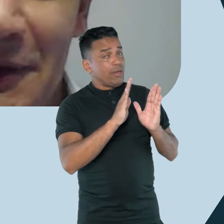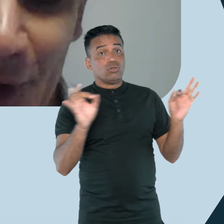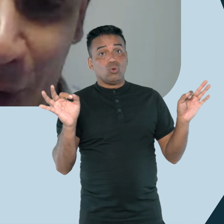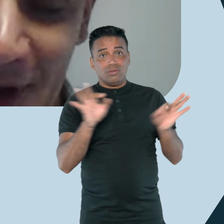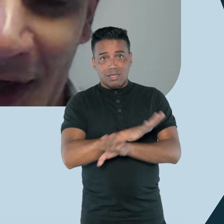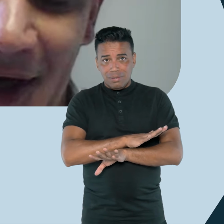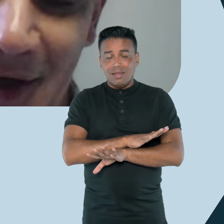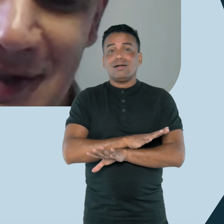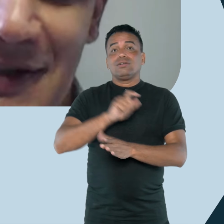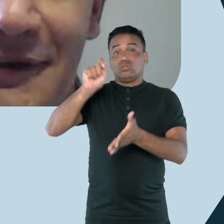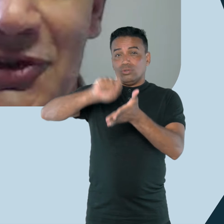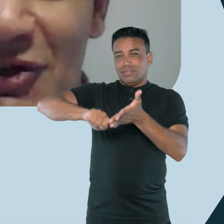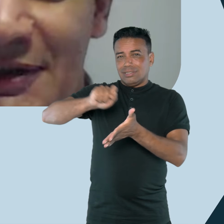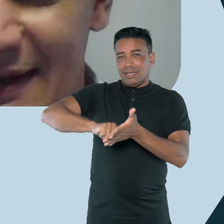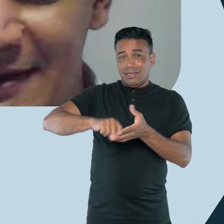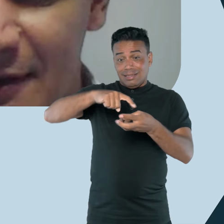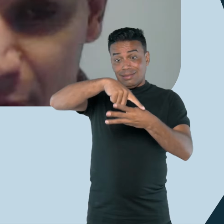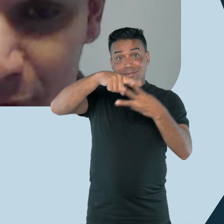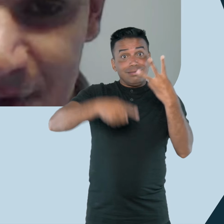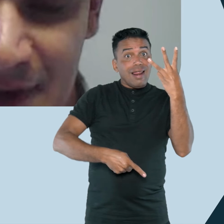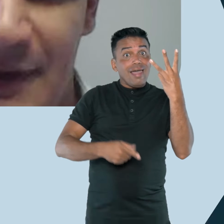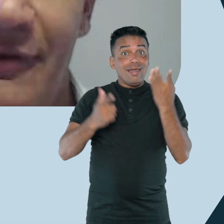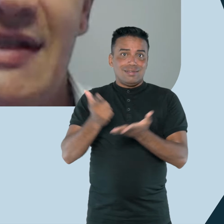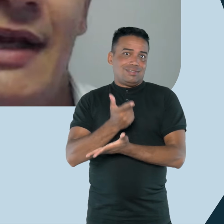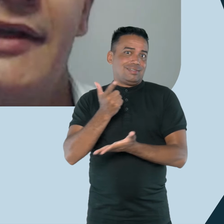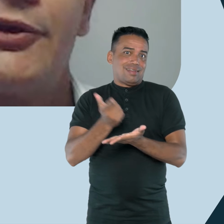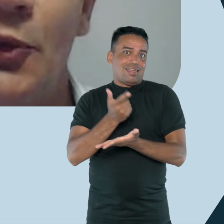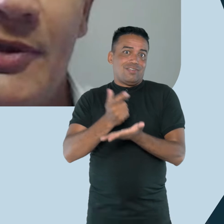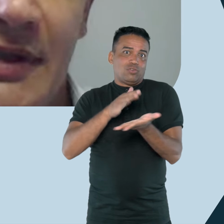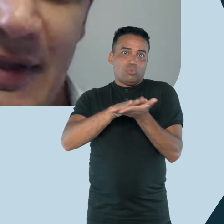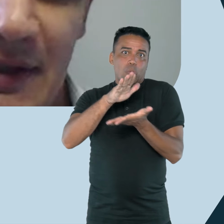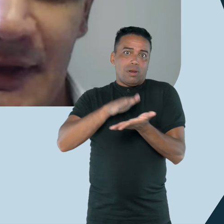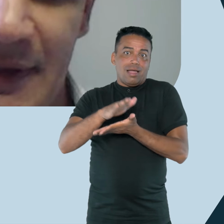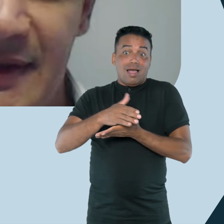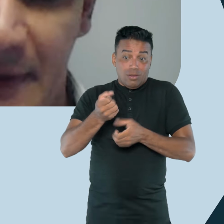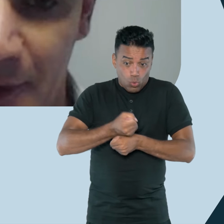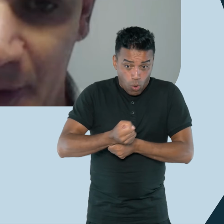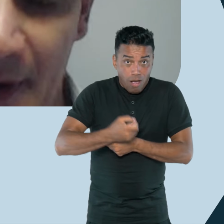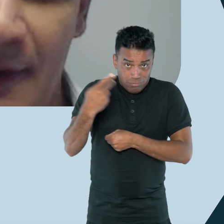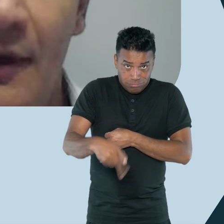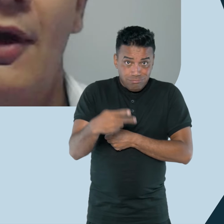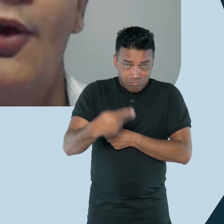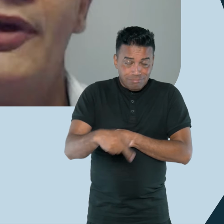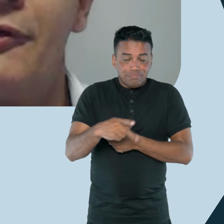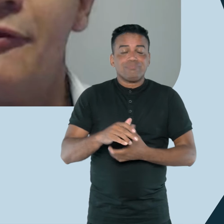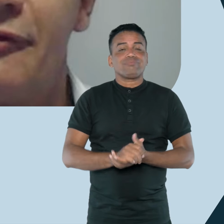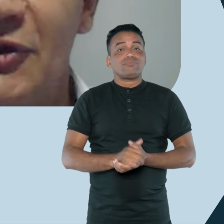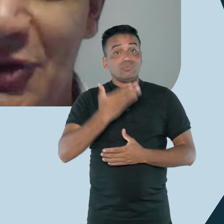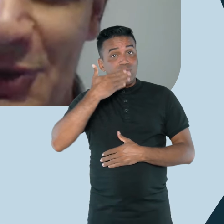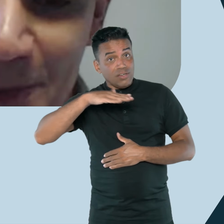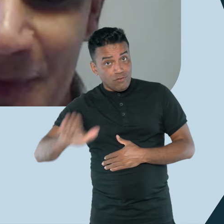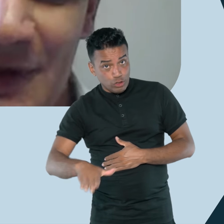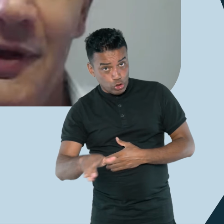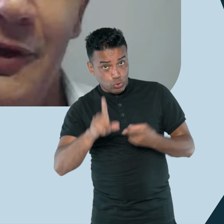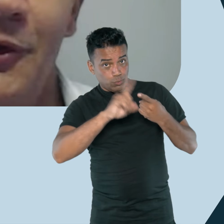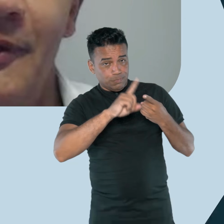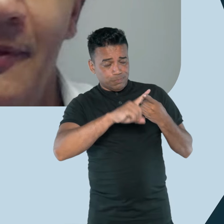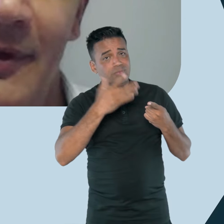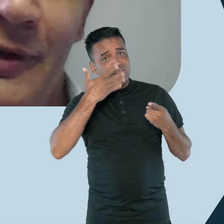eu estou terminando agora a escrita de 3 livros que devem sair todos eles ainda esse ano, né? Um livro